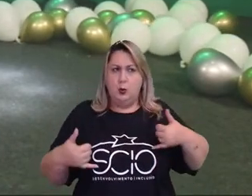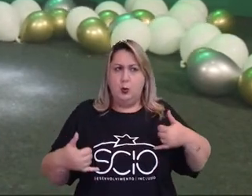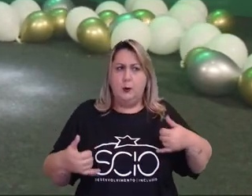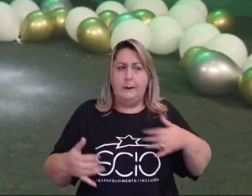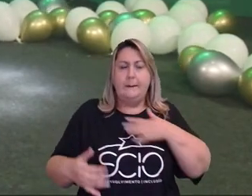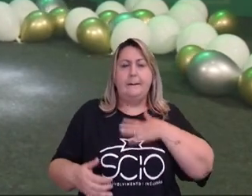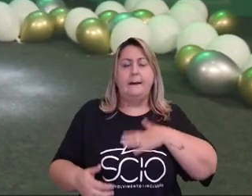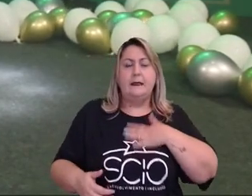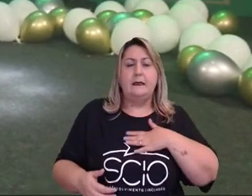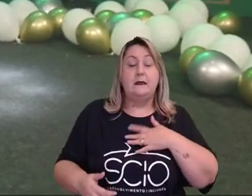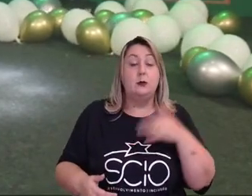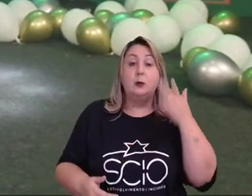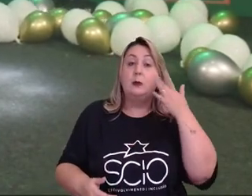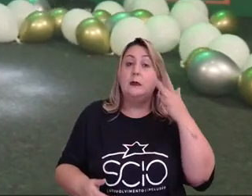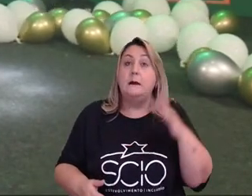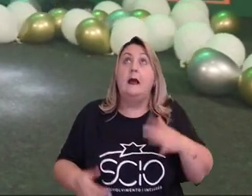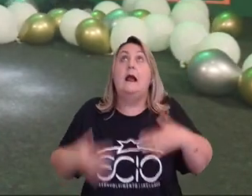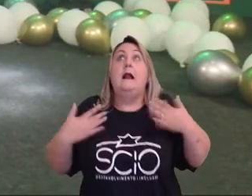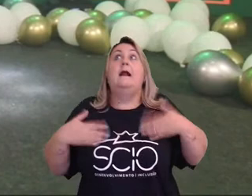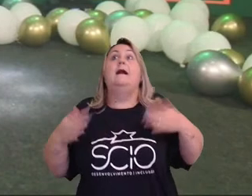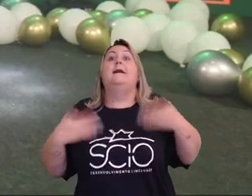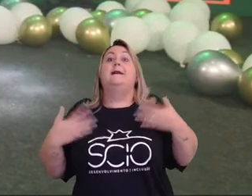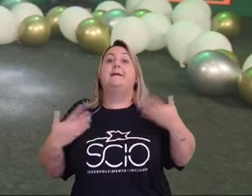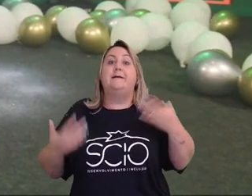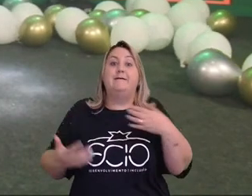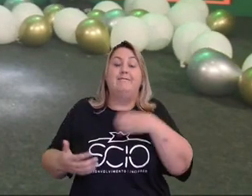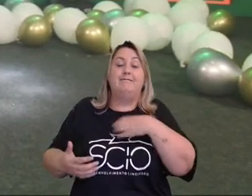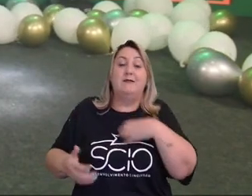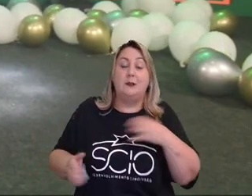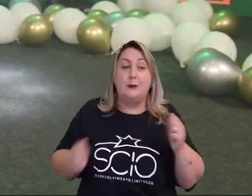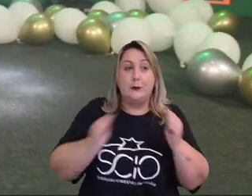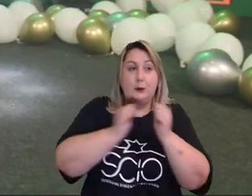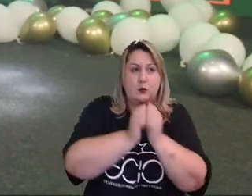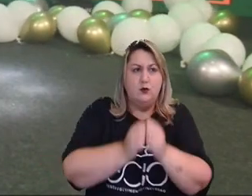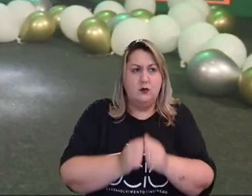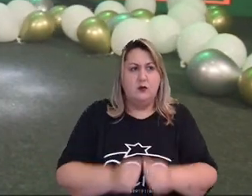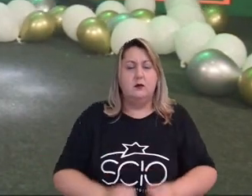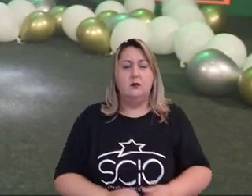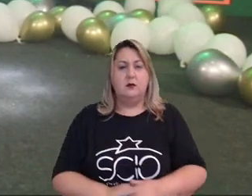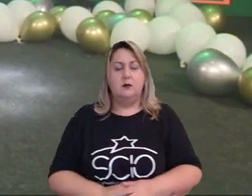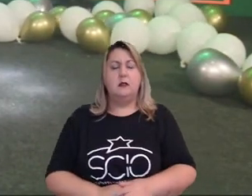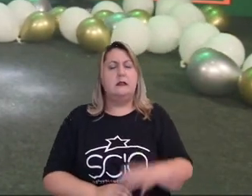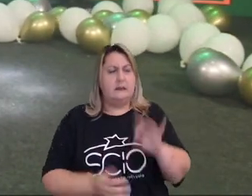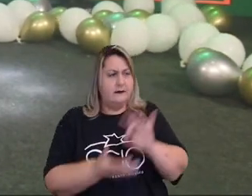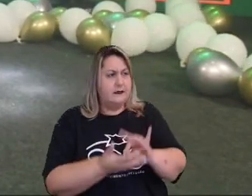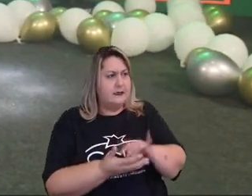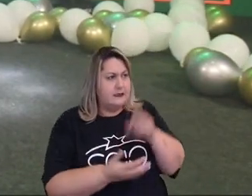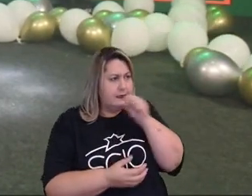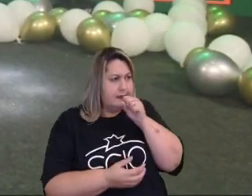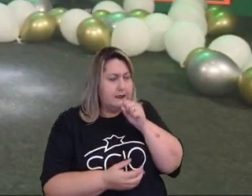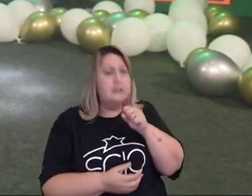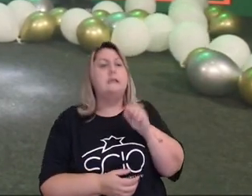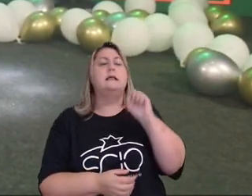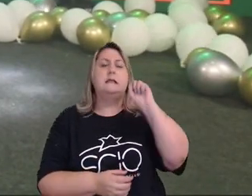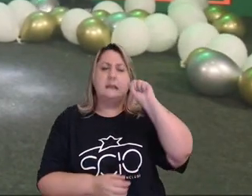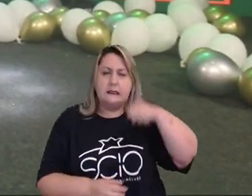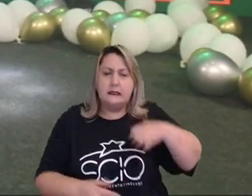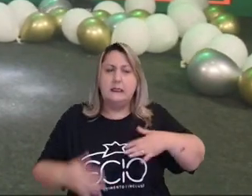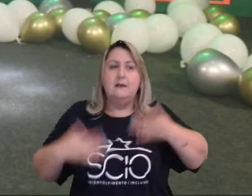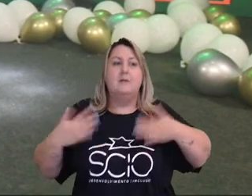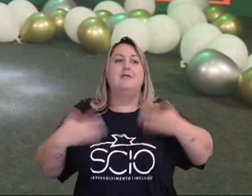satisfação, vocês não imaginam a alegria que nós estamos em estar aqui com vocês, não é mesmo, cantor? Com certeza,